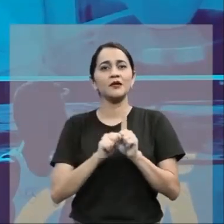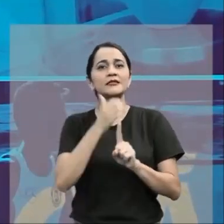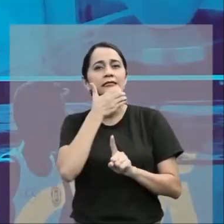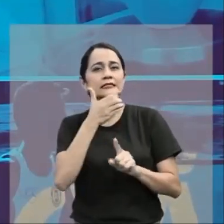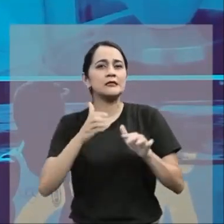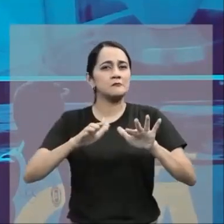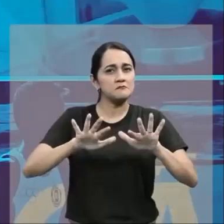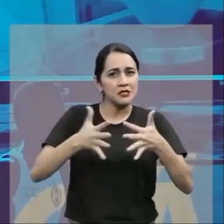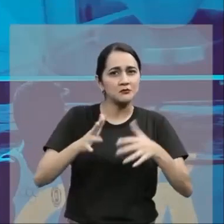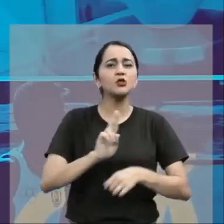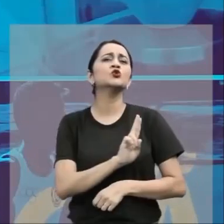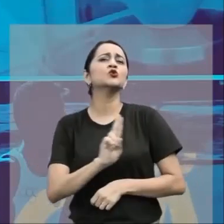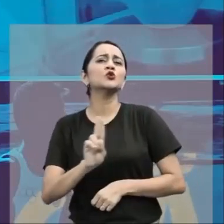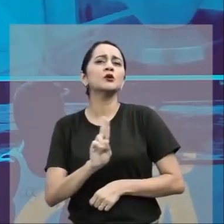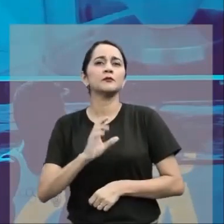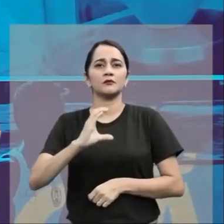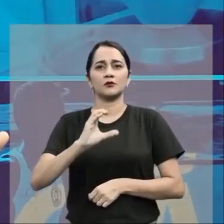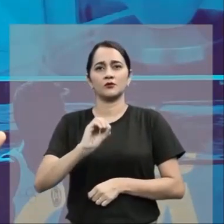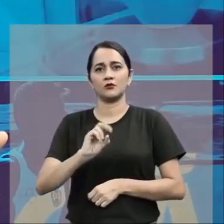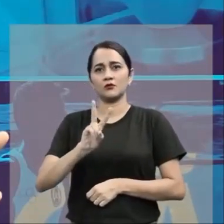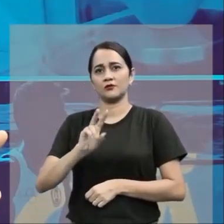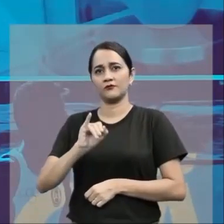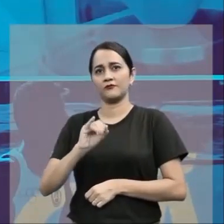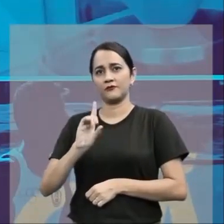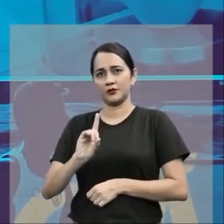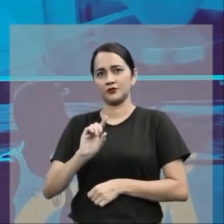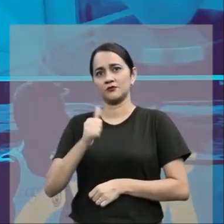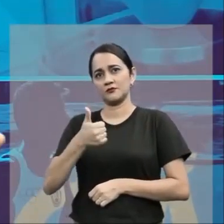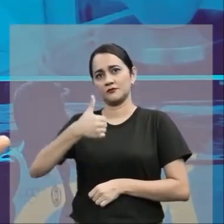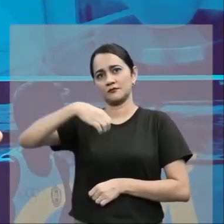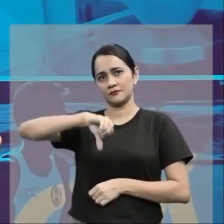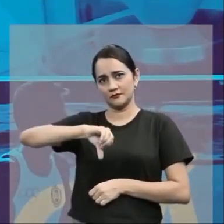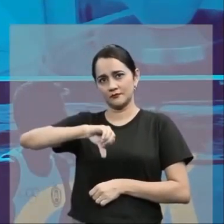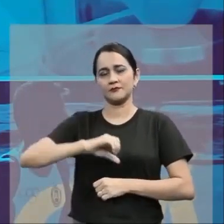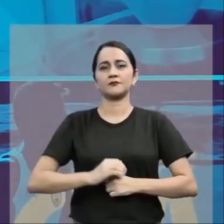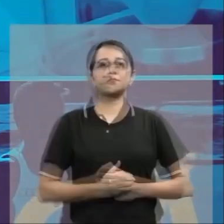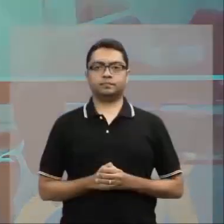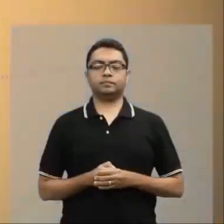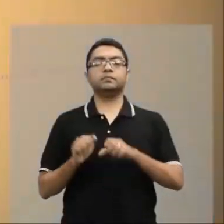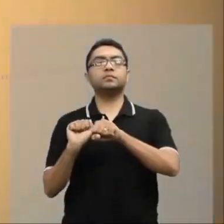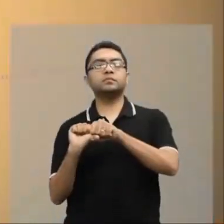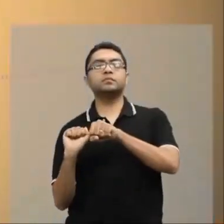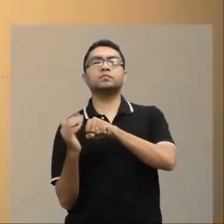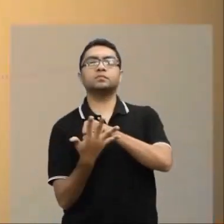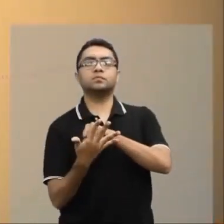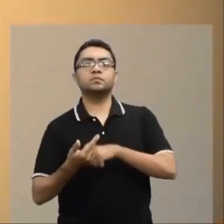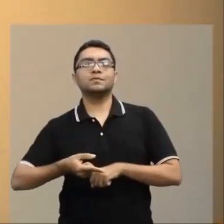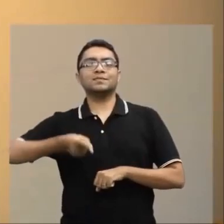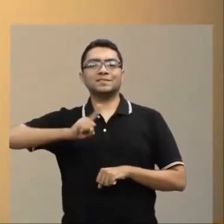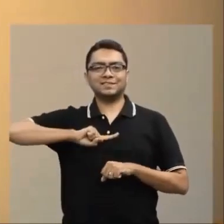ano, né, que realmente foi denominado de Covid-19.